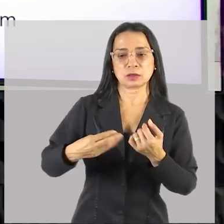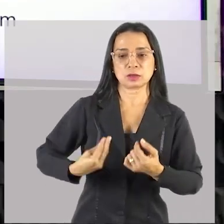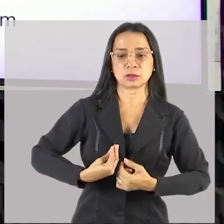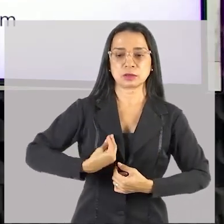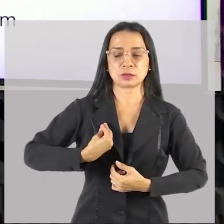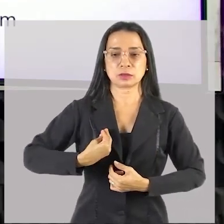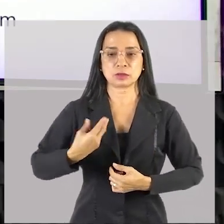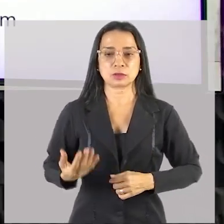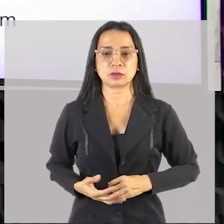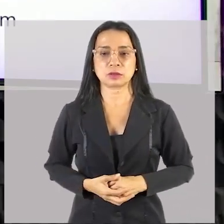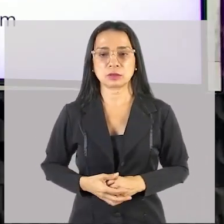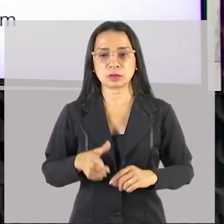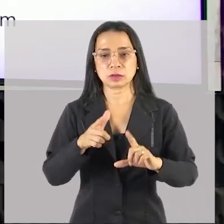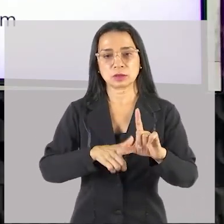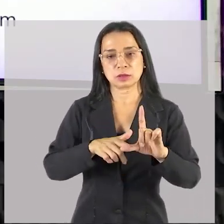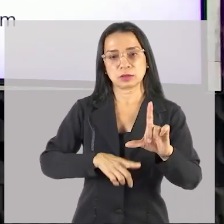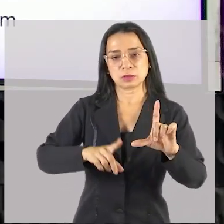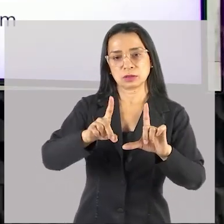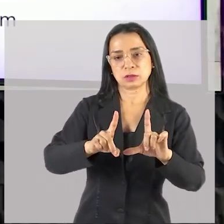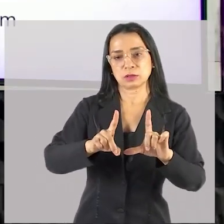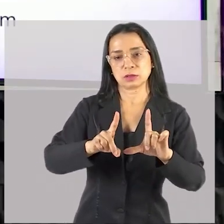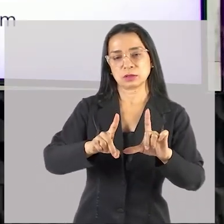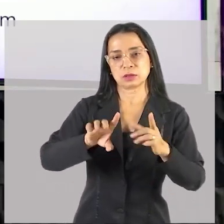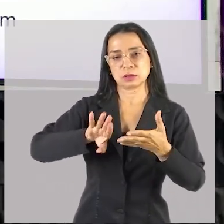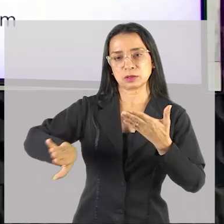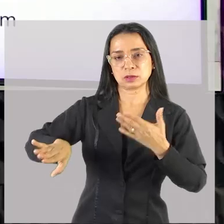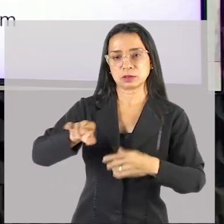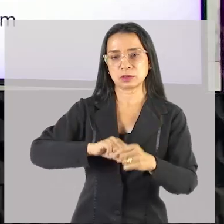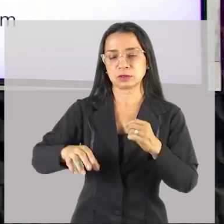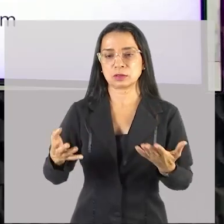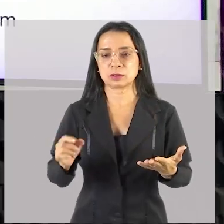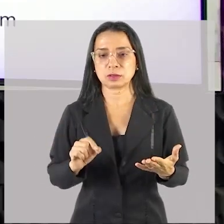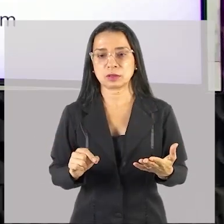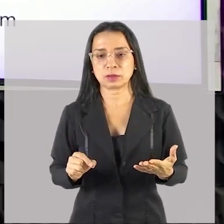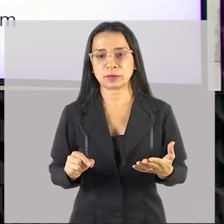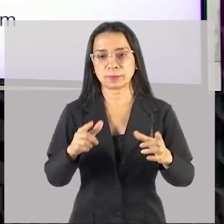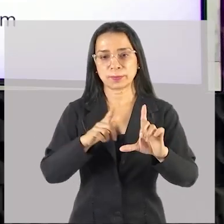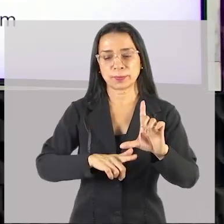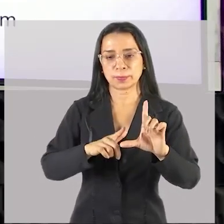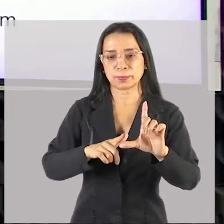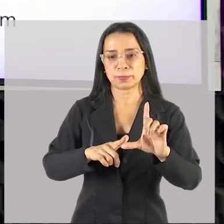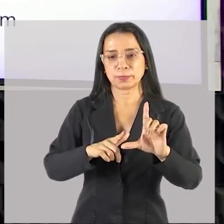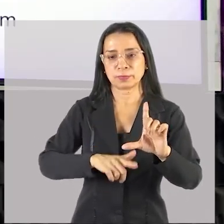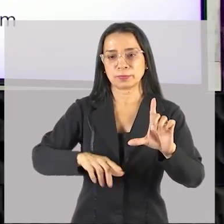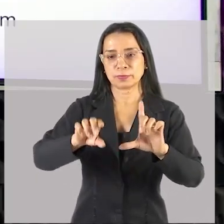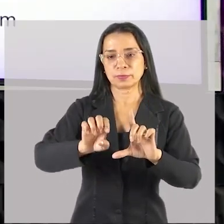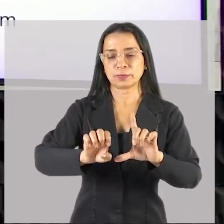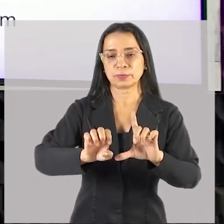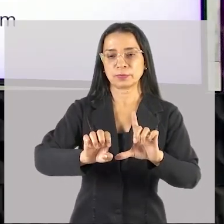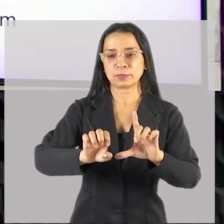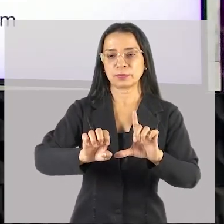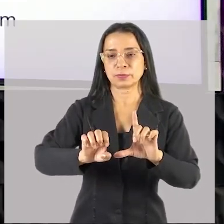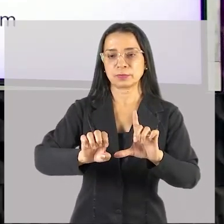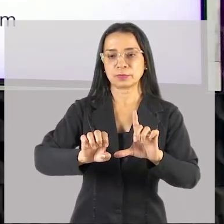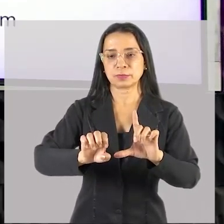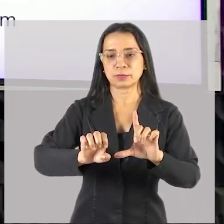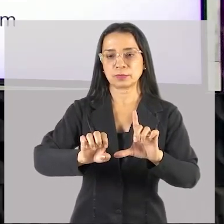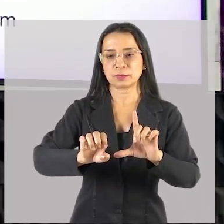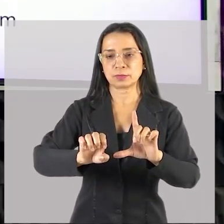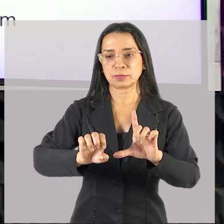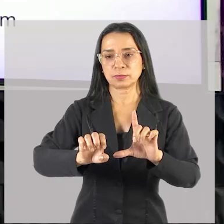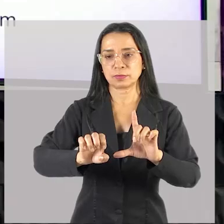C. Letra D, democracia e sociedade, pois se referem às relações sociais. Minha gente, o Aristóteles